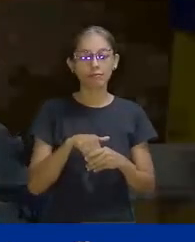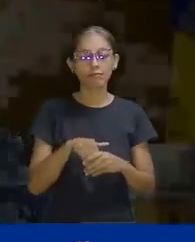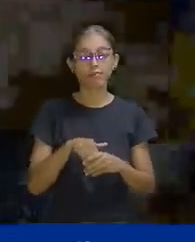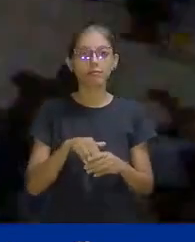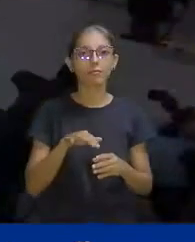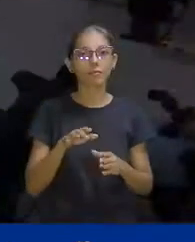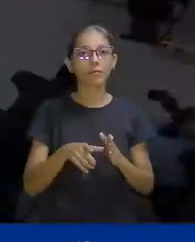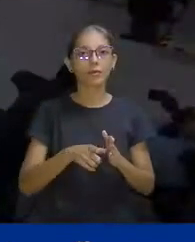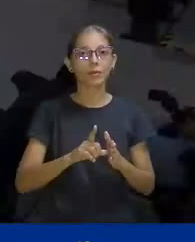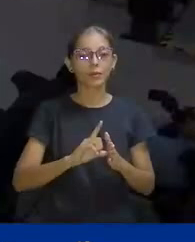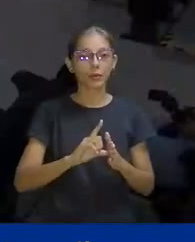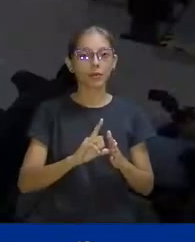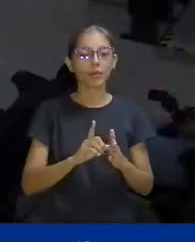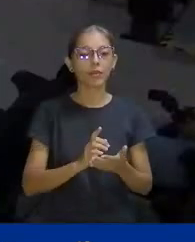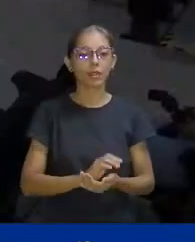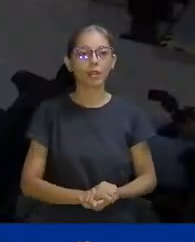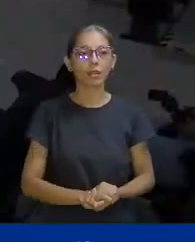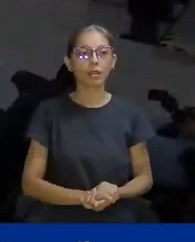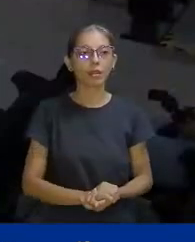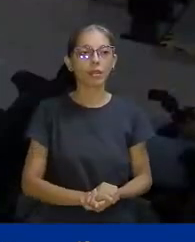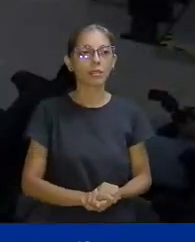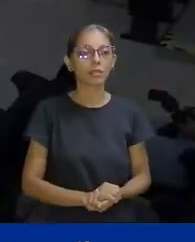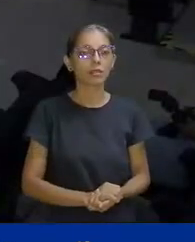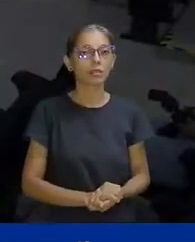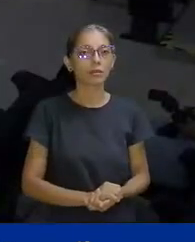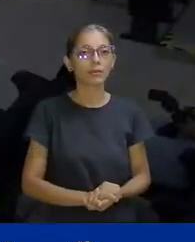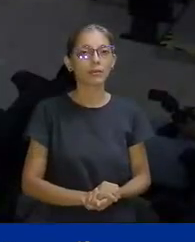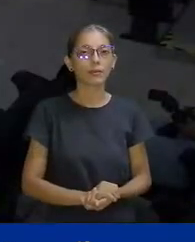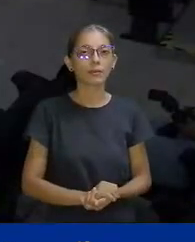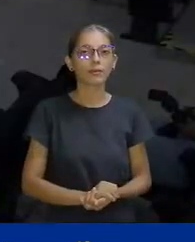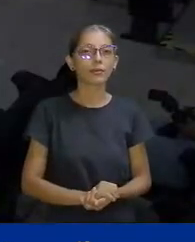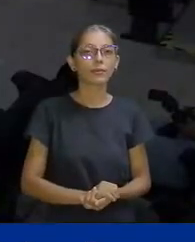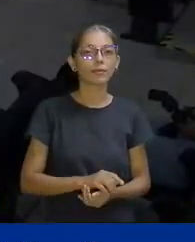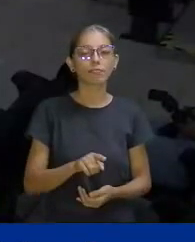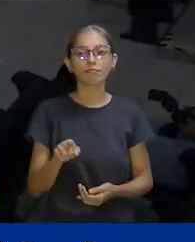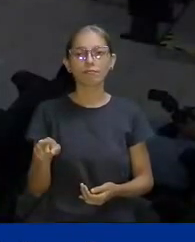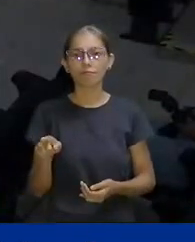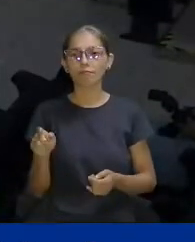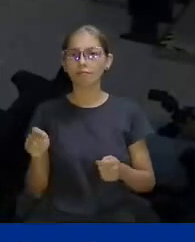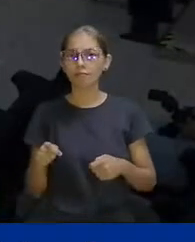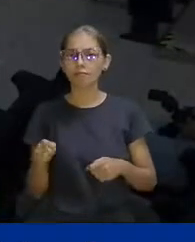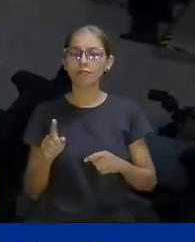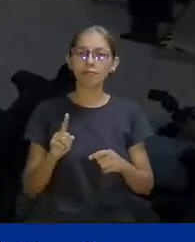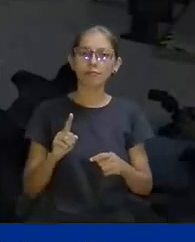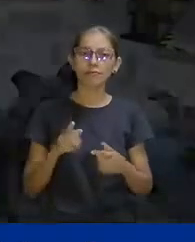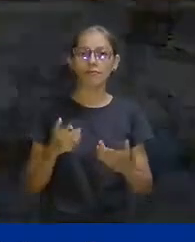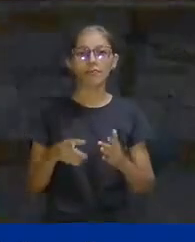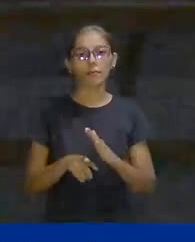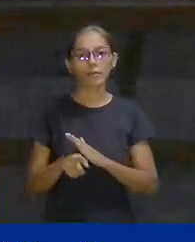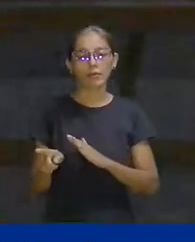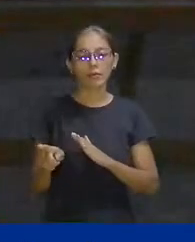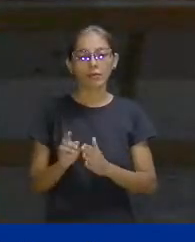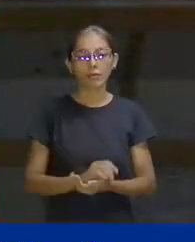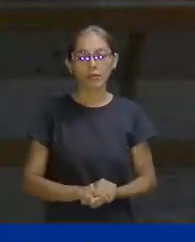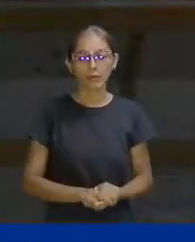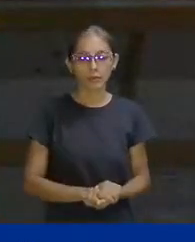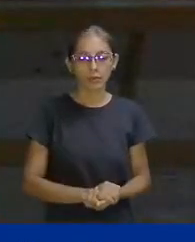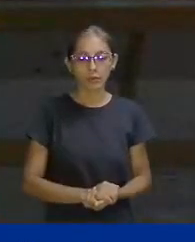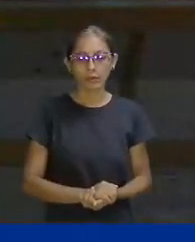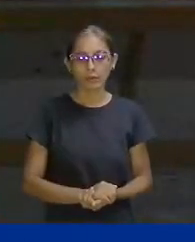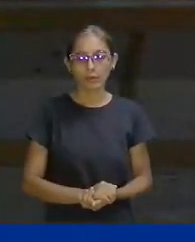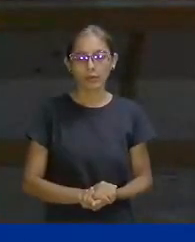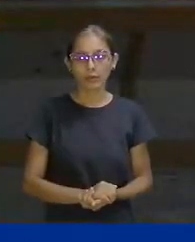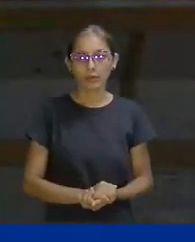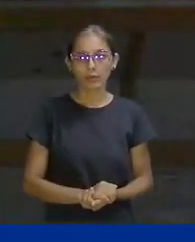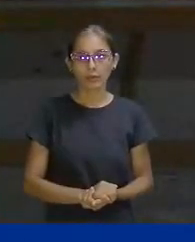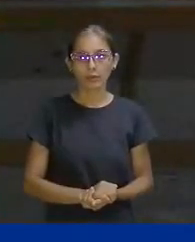os membros, da senhora Procuradora Regional Eleitoral, que acham oportuno fazer nesse momento. Vamos, antes de